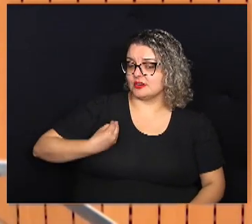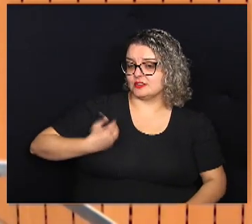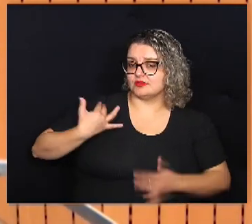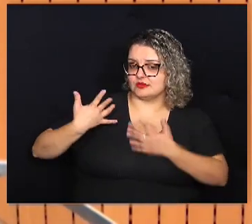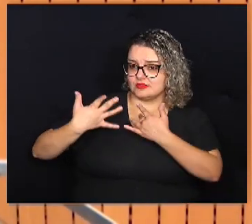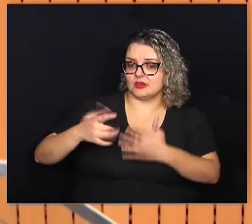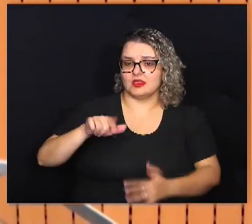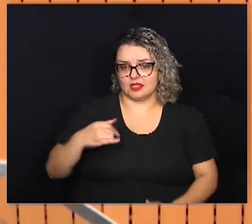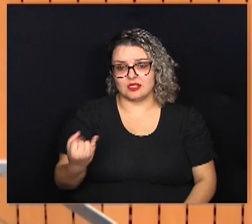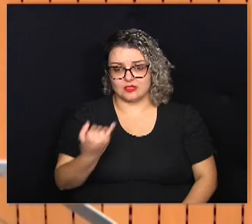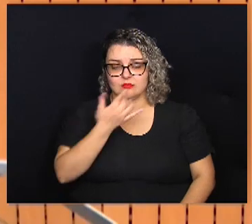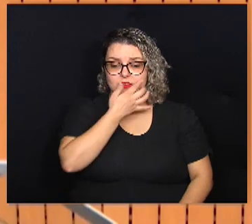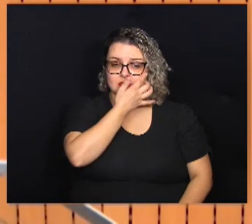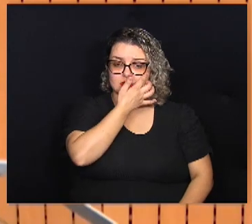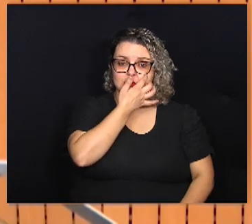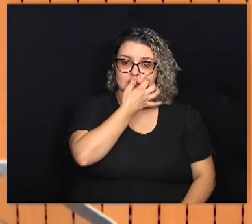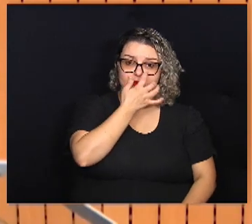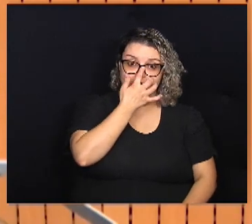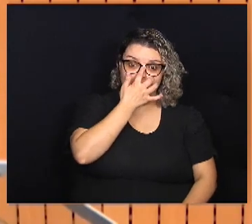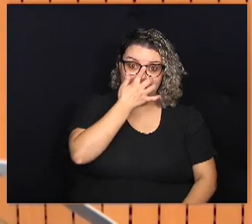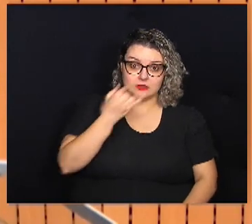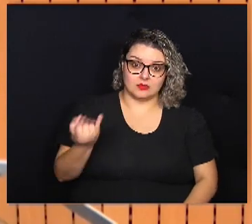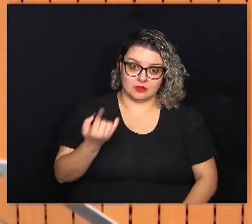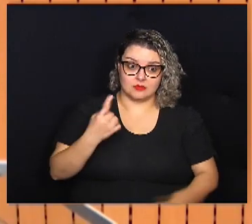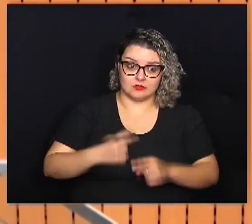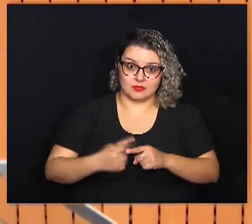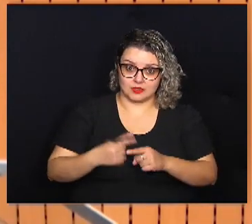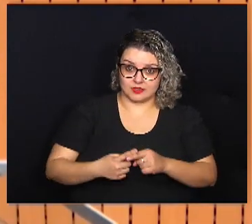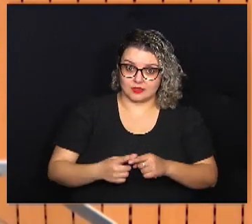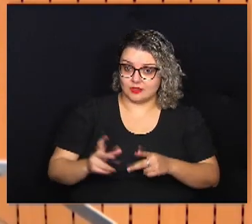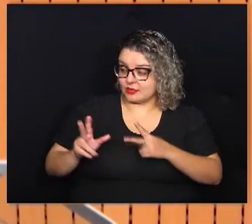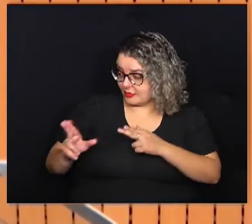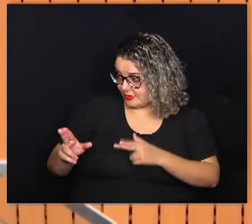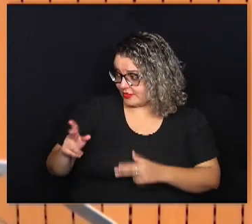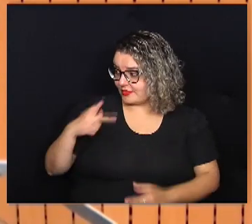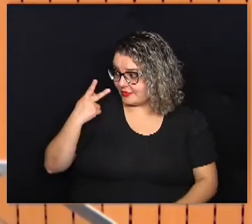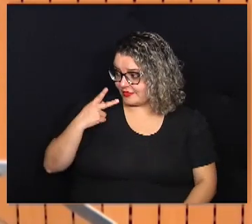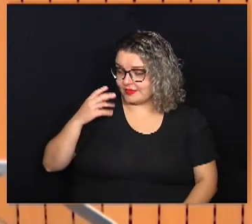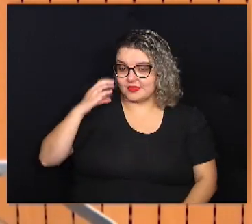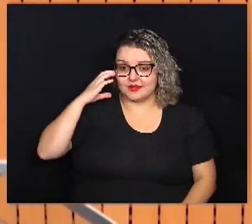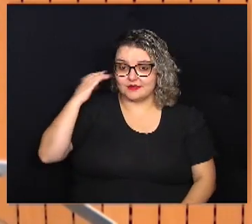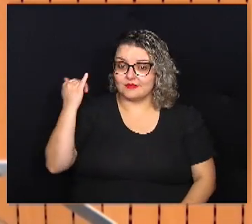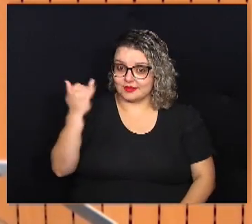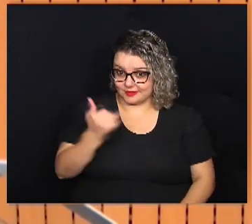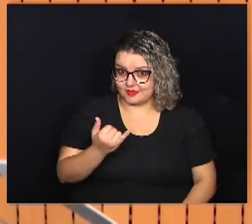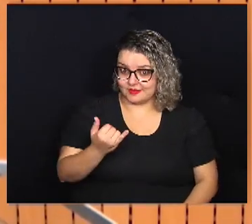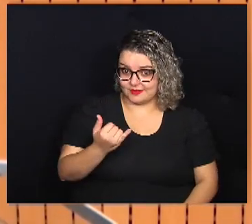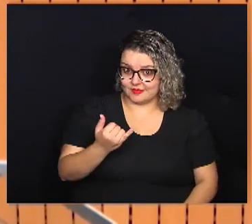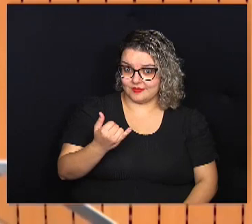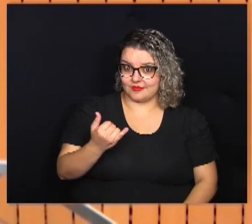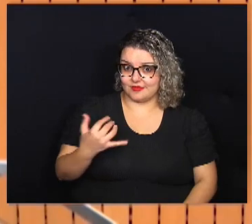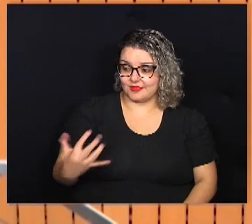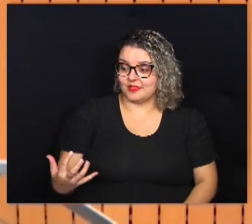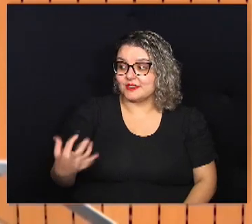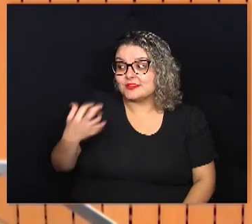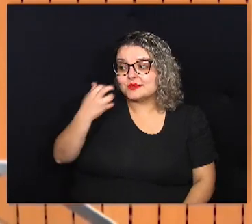muito importante. Importante porque eu passo a ser, como disse o Cirilo, adotado